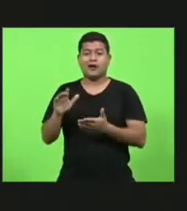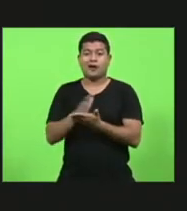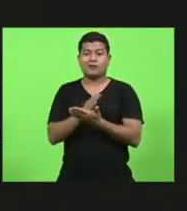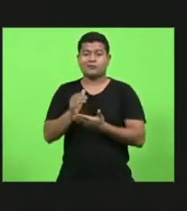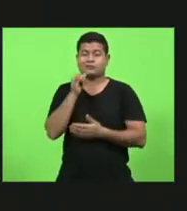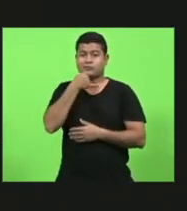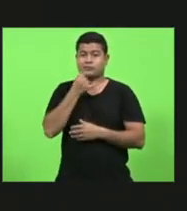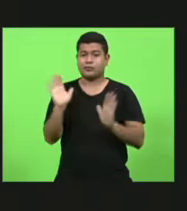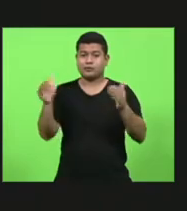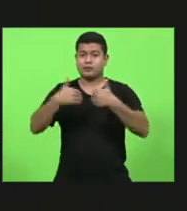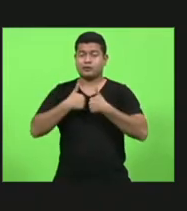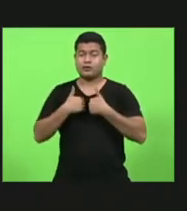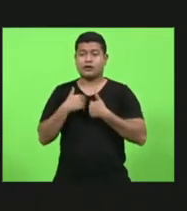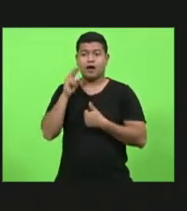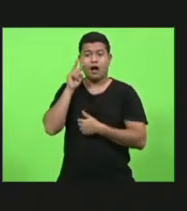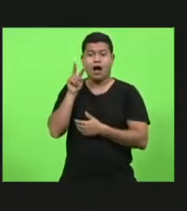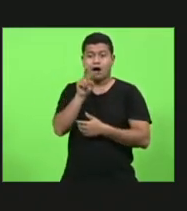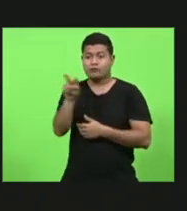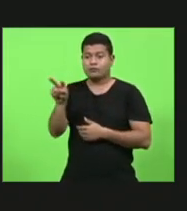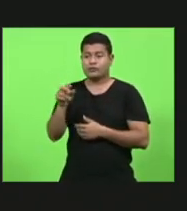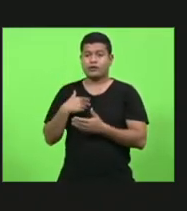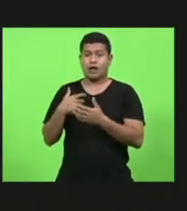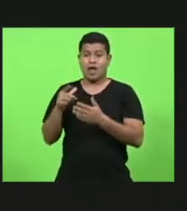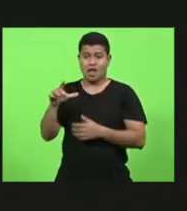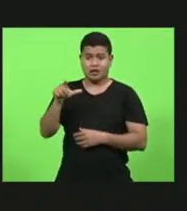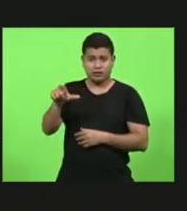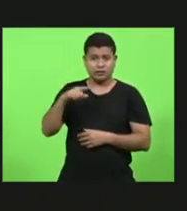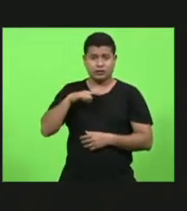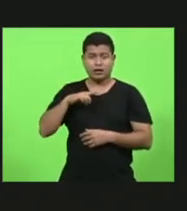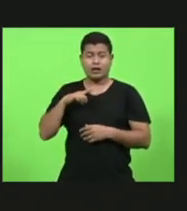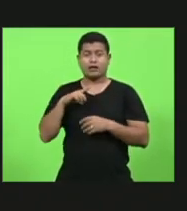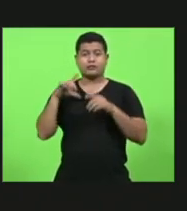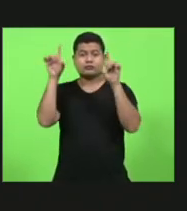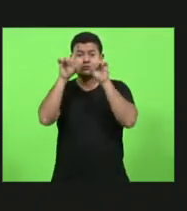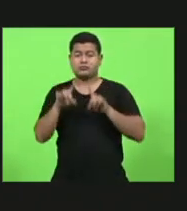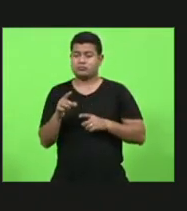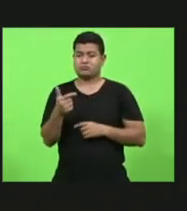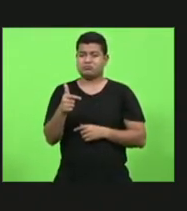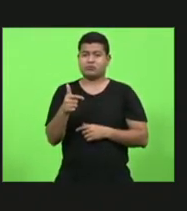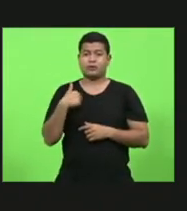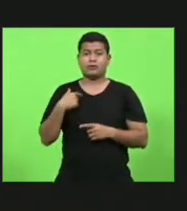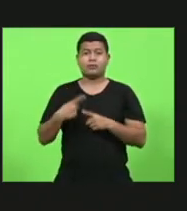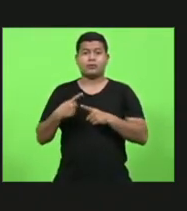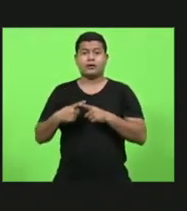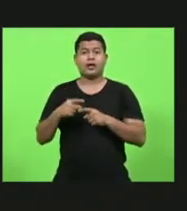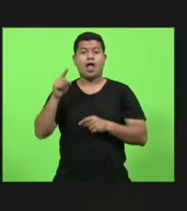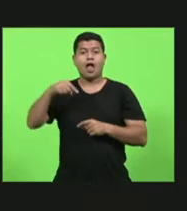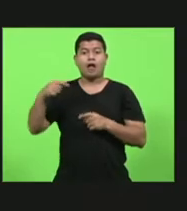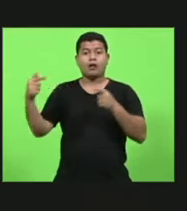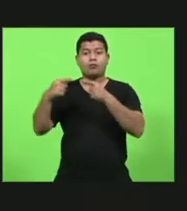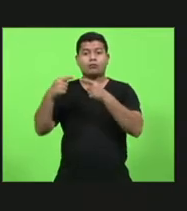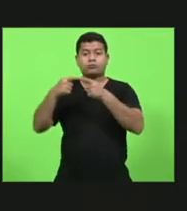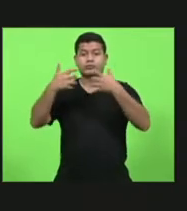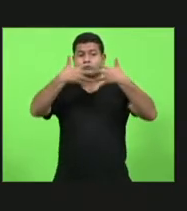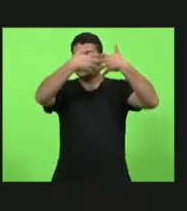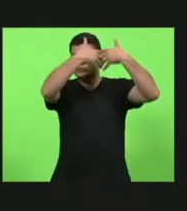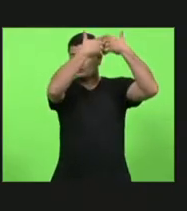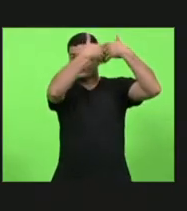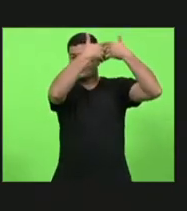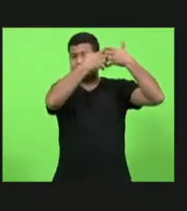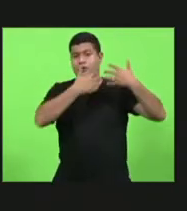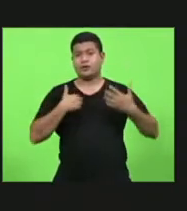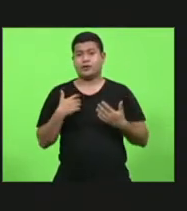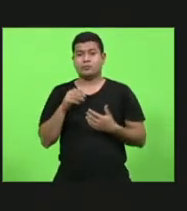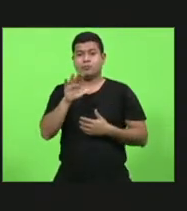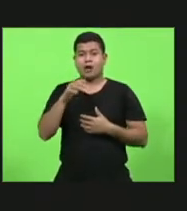são vistos como pessoas com necessidades especiais, por ser fruto de uma disfunção neurológica que não se manifesta